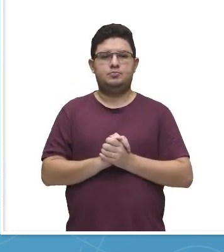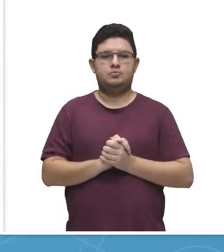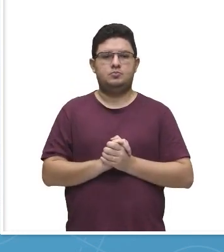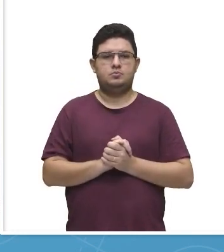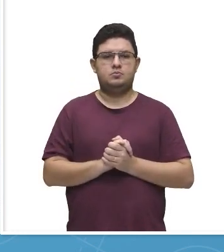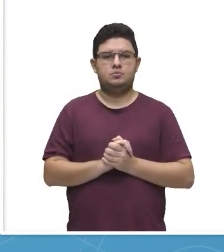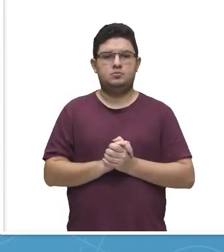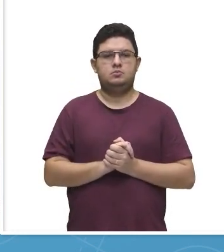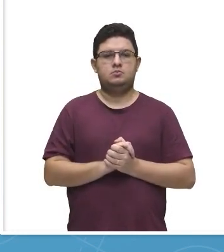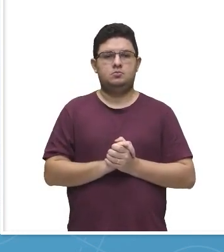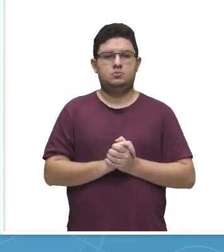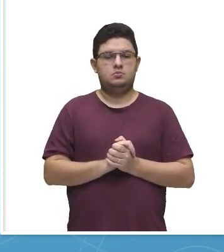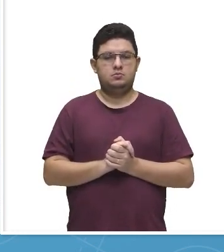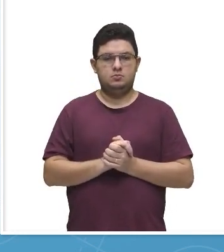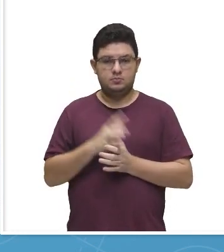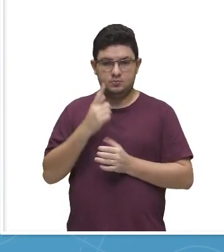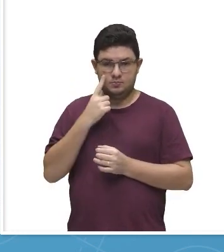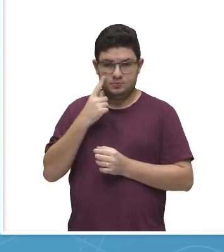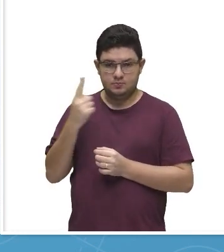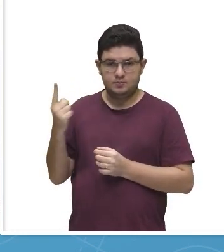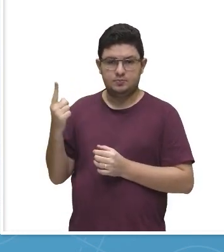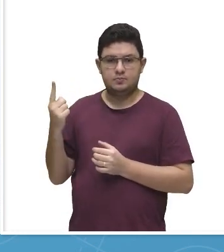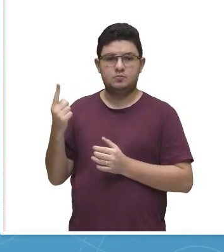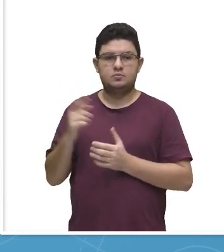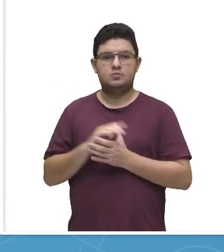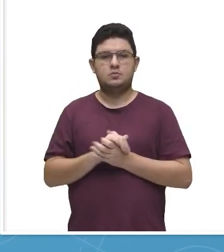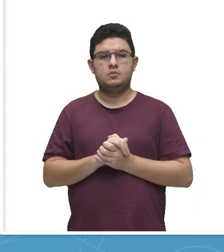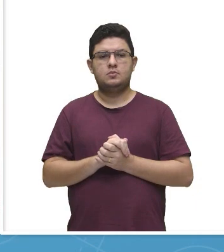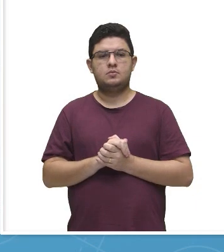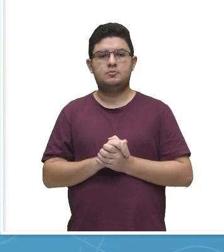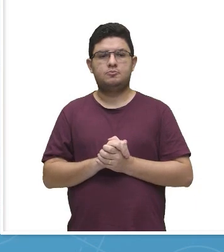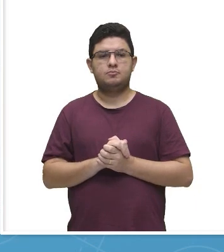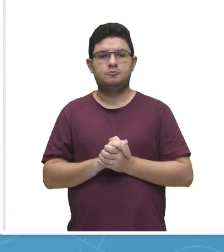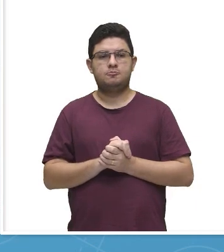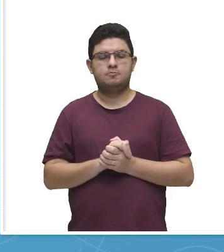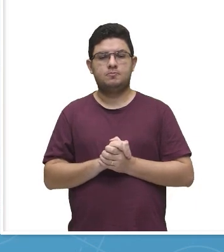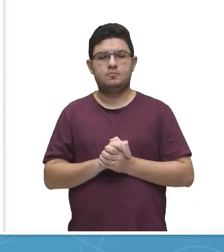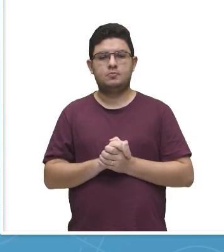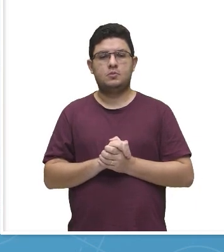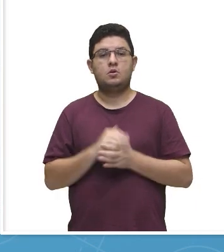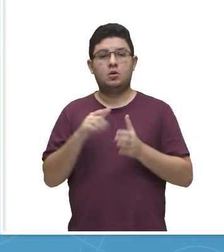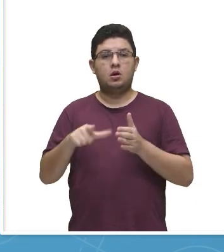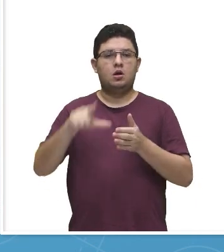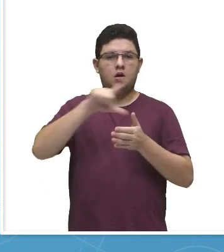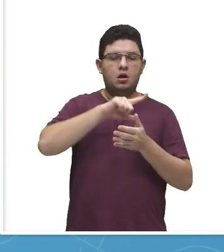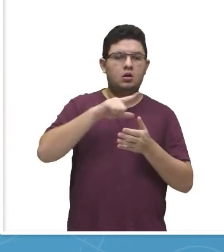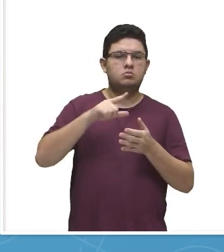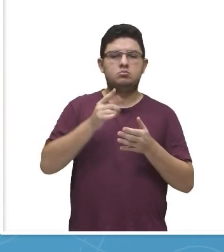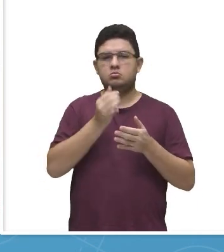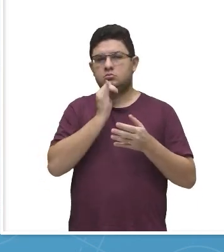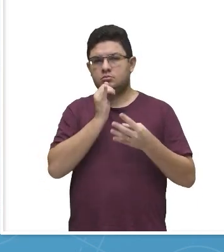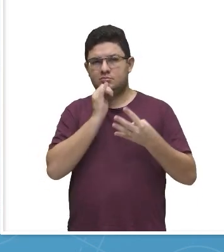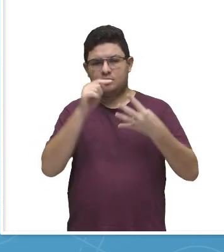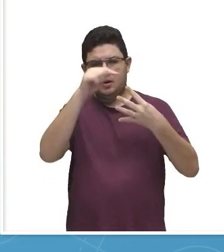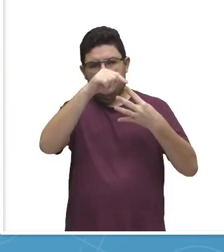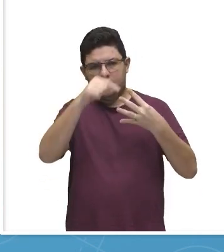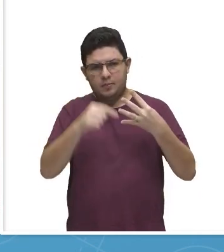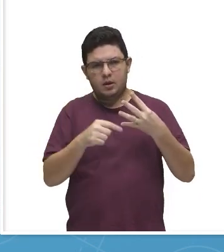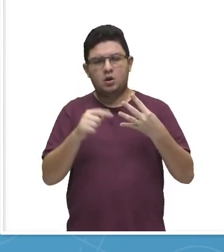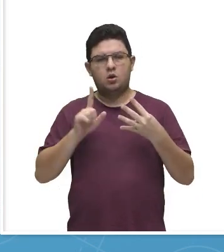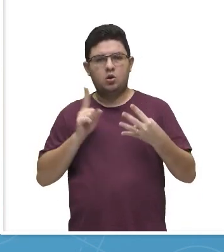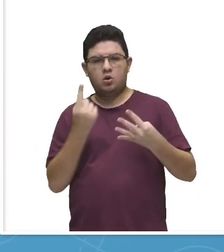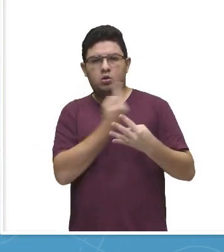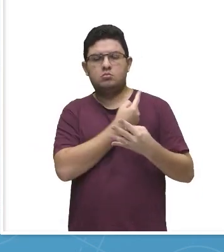nossa próxima cartela, que em função dos exemplos que foram dados na cartela anterior, podemos